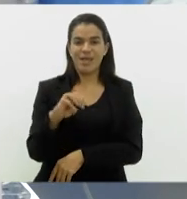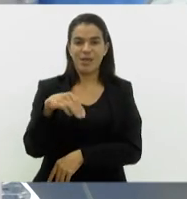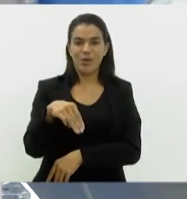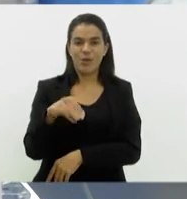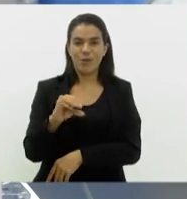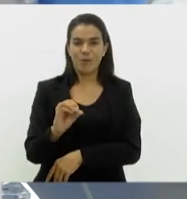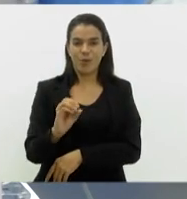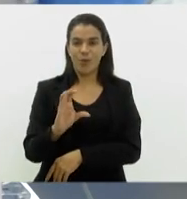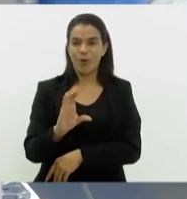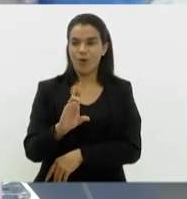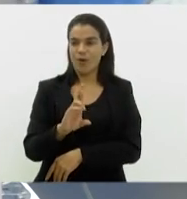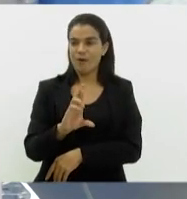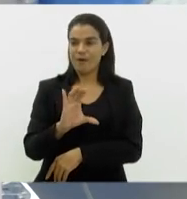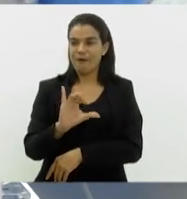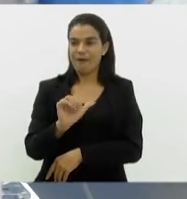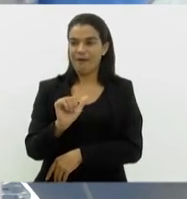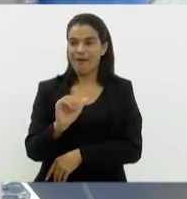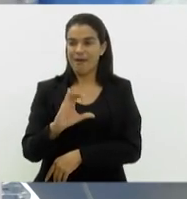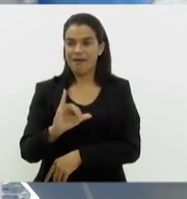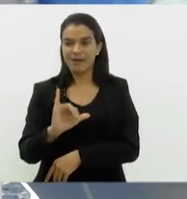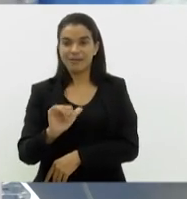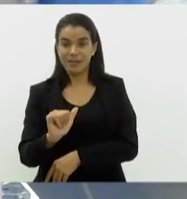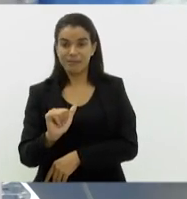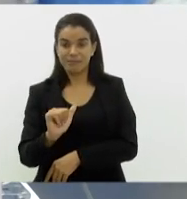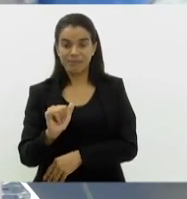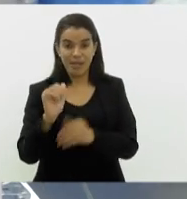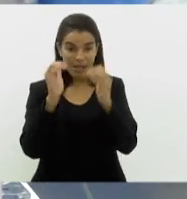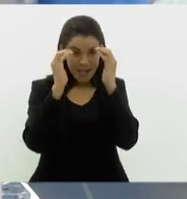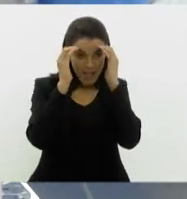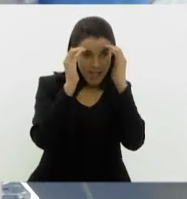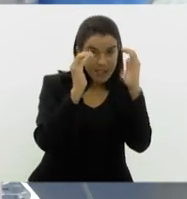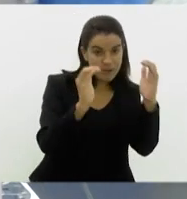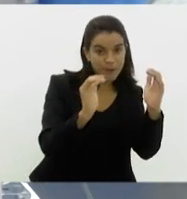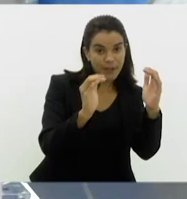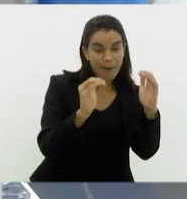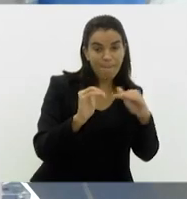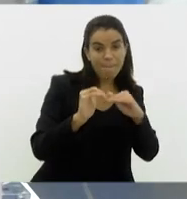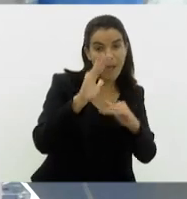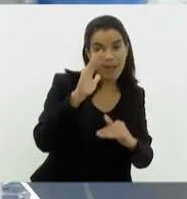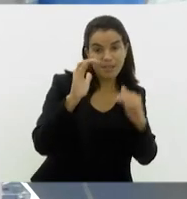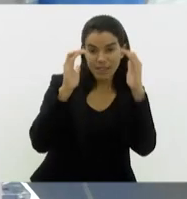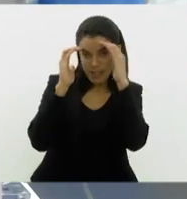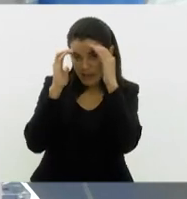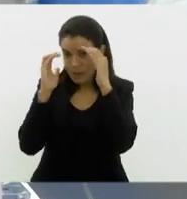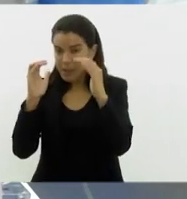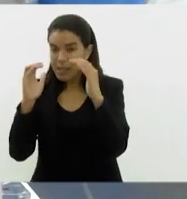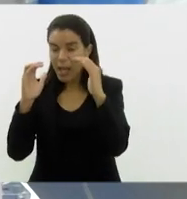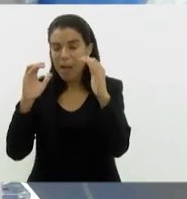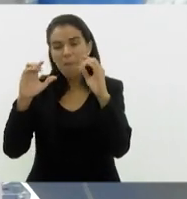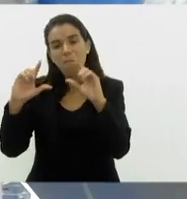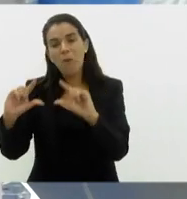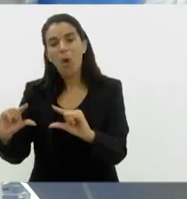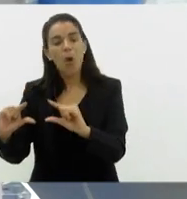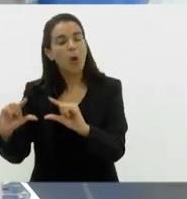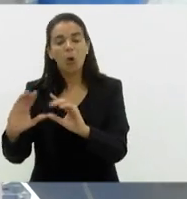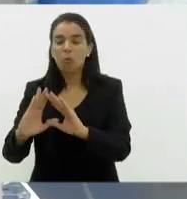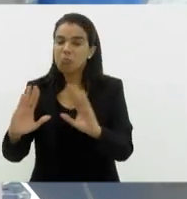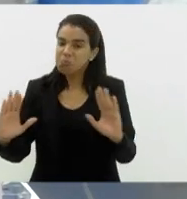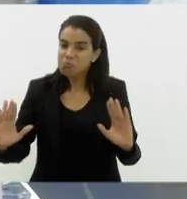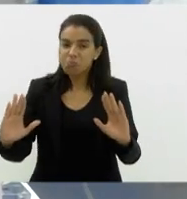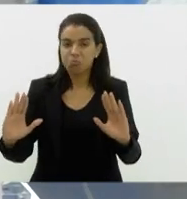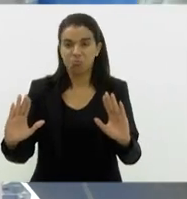respeitarem menos e outros respeitarem mais as divergências mas as divergências elas tem que existir elas são